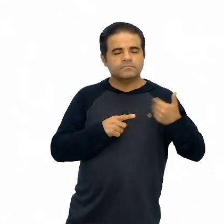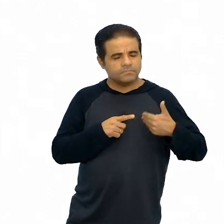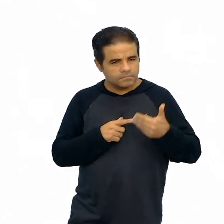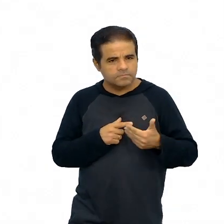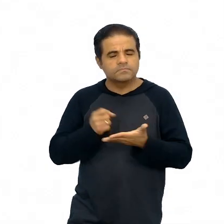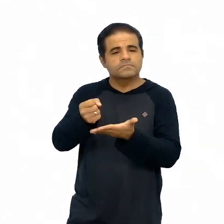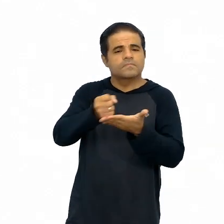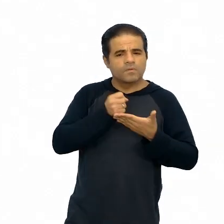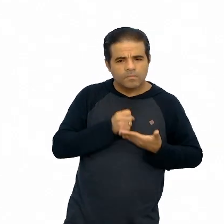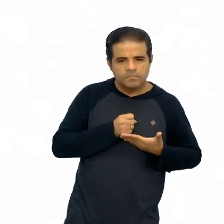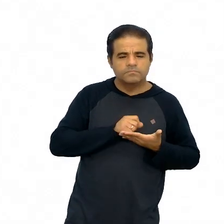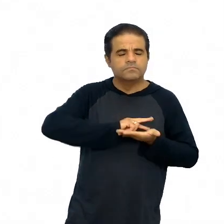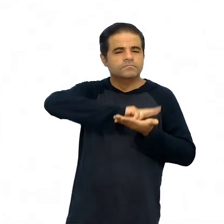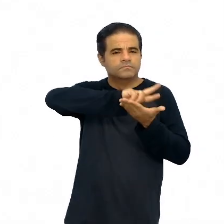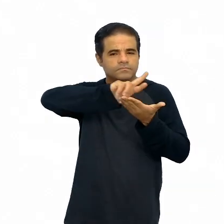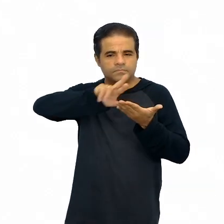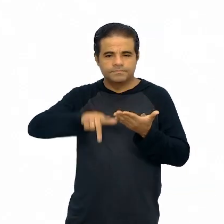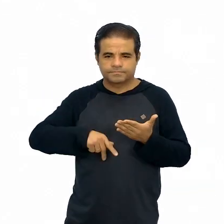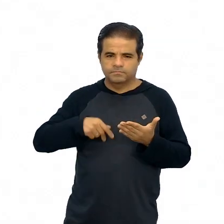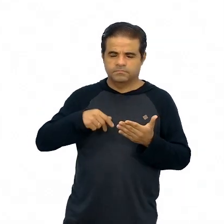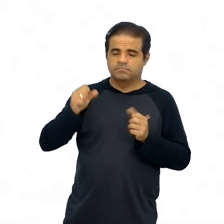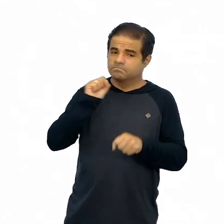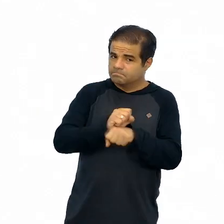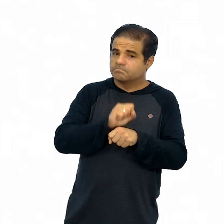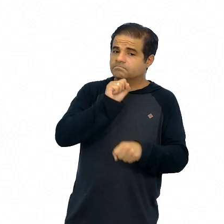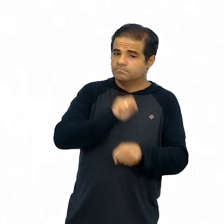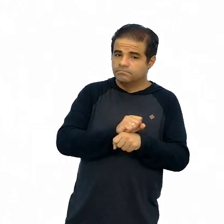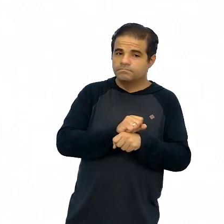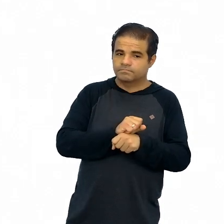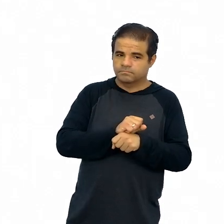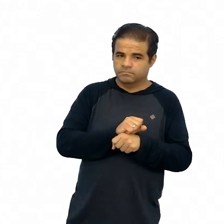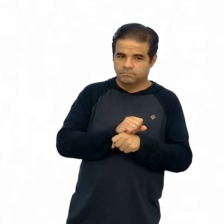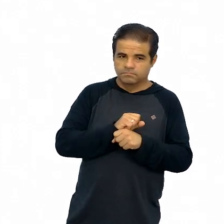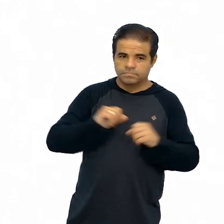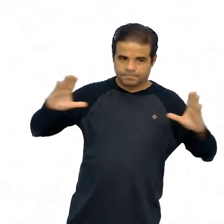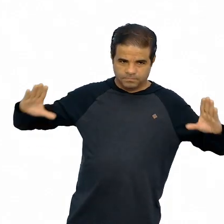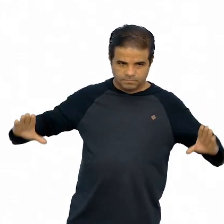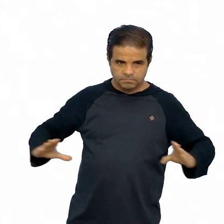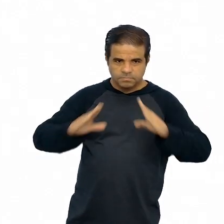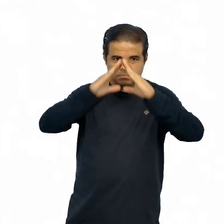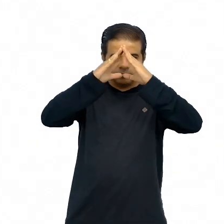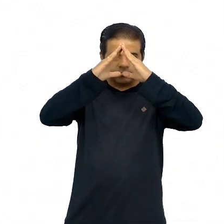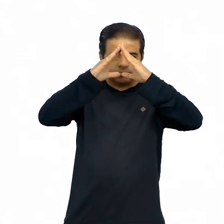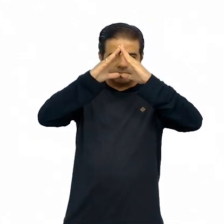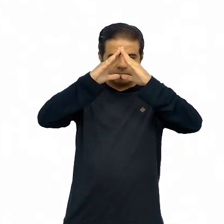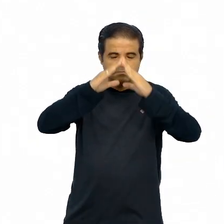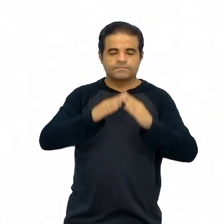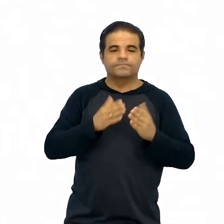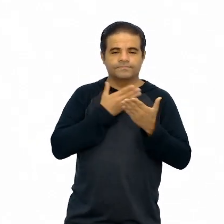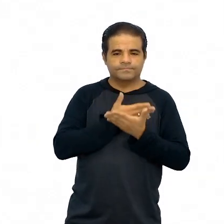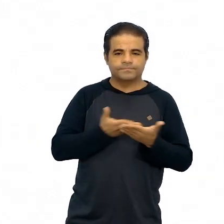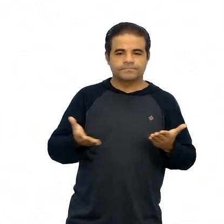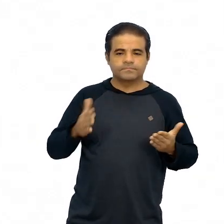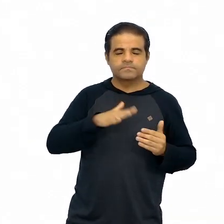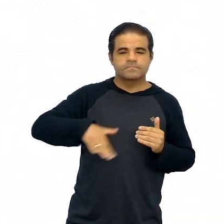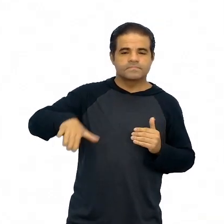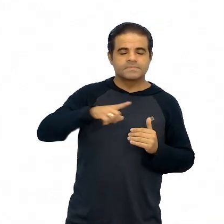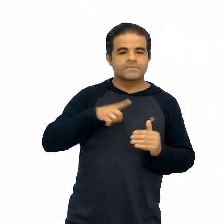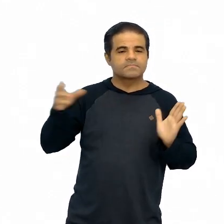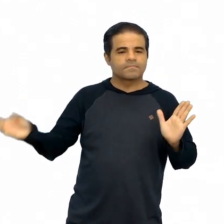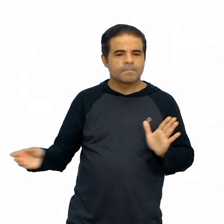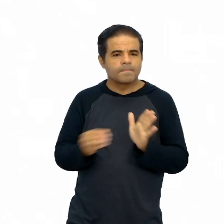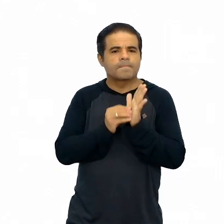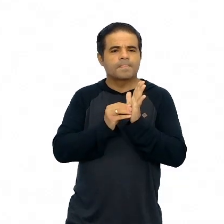traz muita esfera, muita pirâmide, que é bem bacana, né? Só é bom